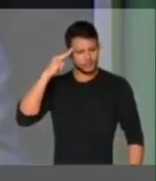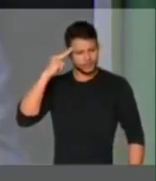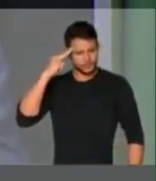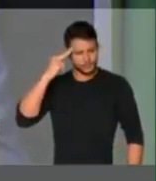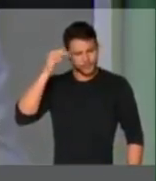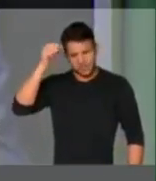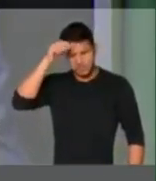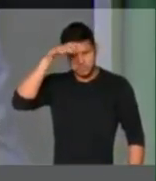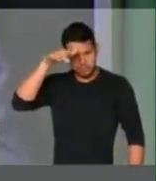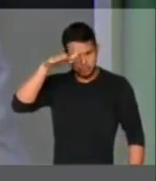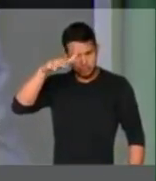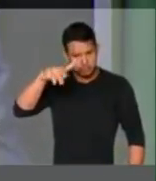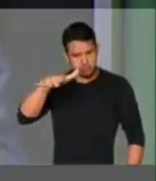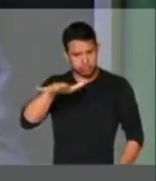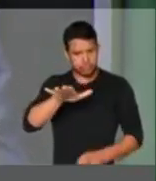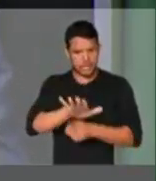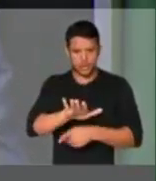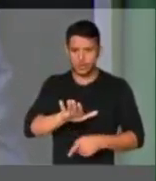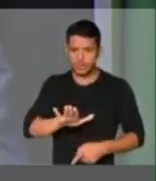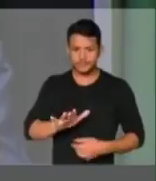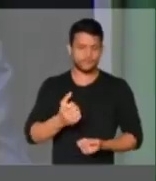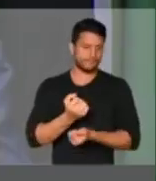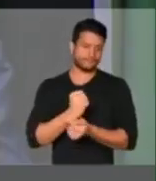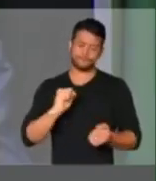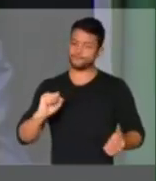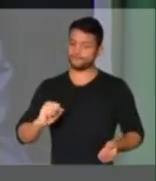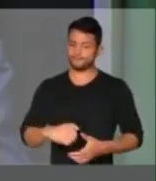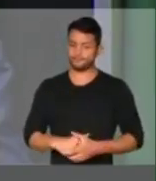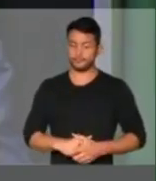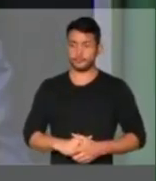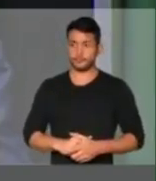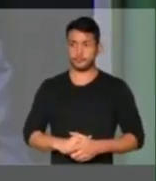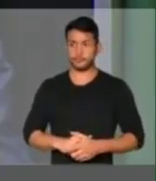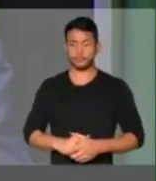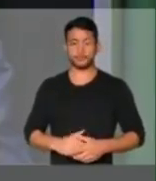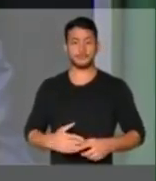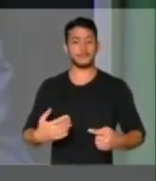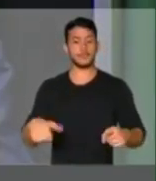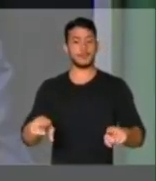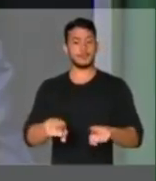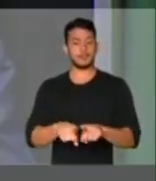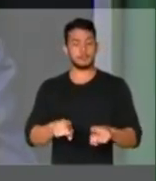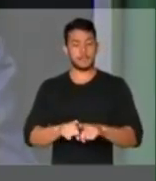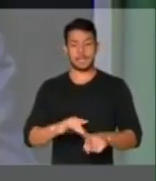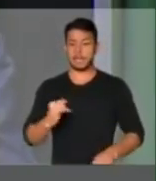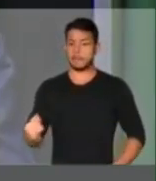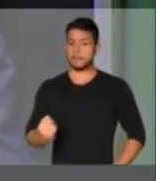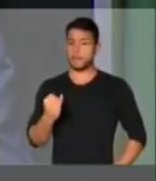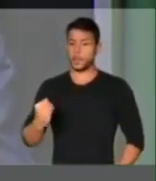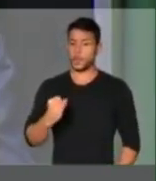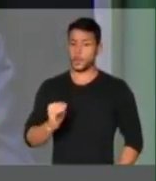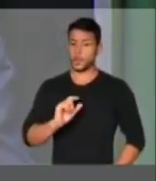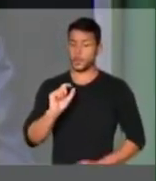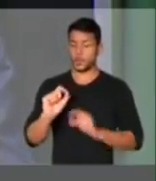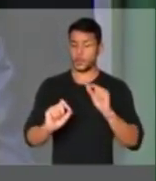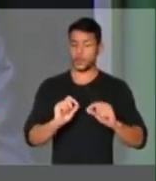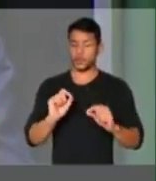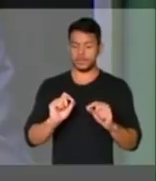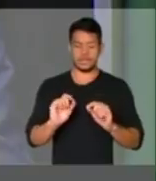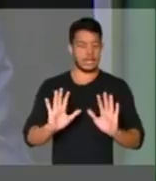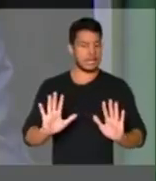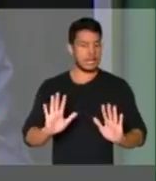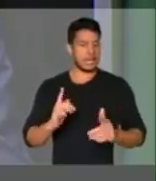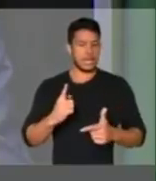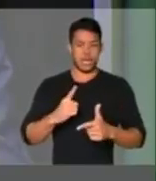da Justiça, e a gente não pode fazer isso ainda. E o outro ponto, que é muito levantado também, é de que o grande problema